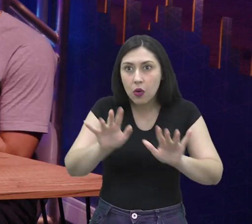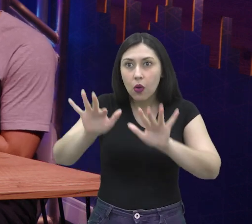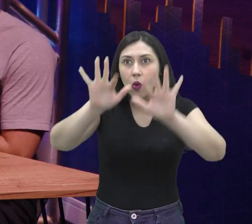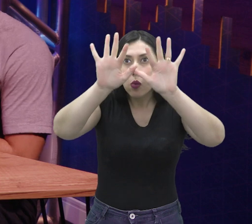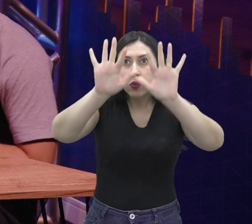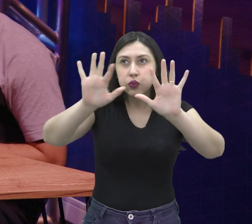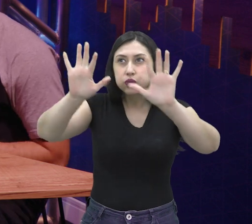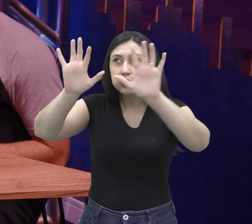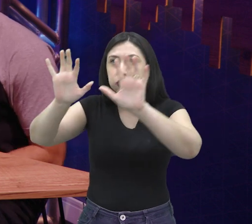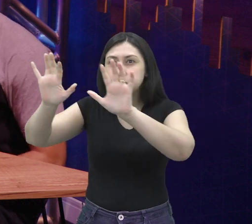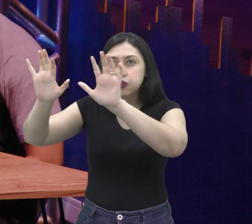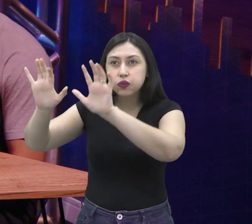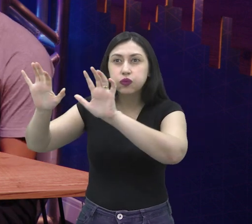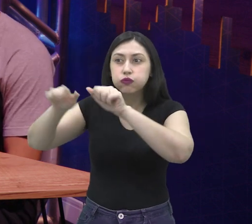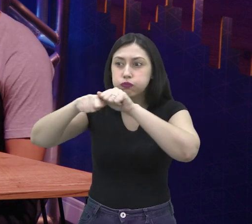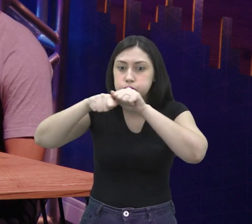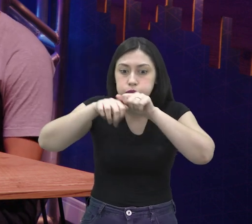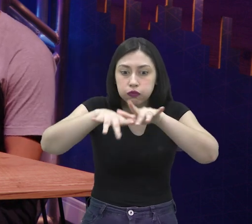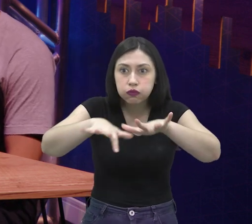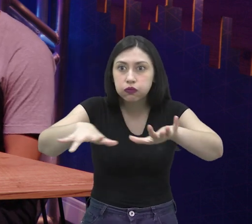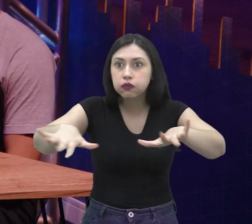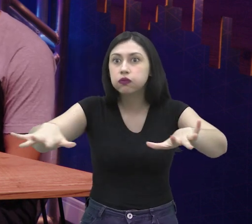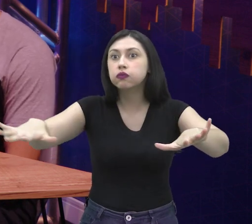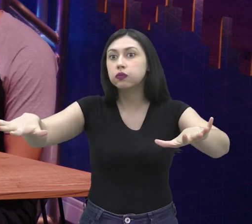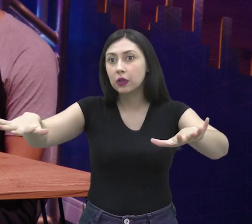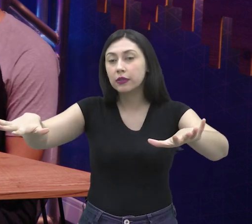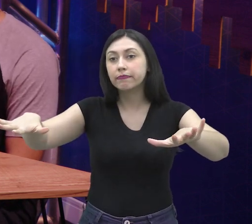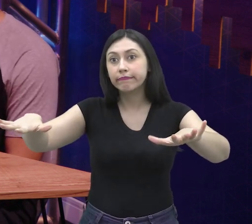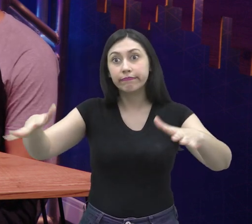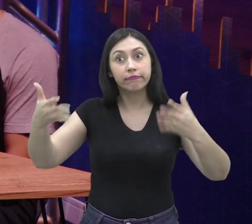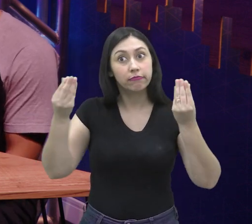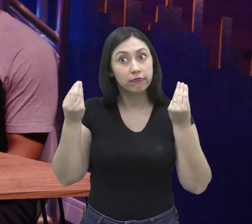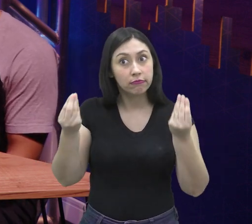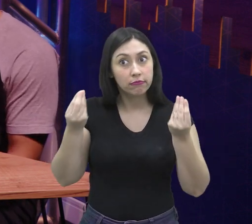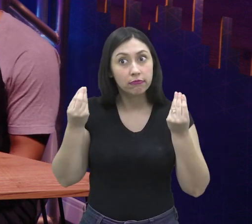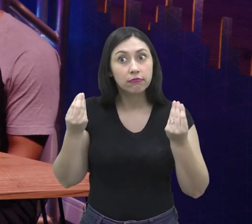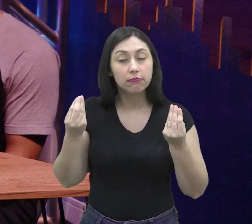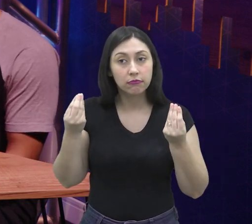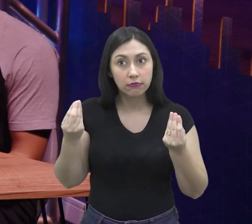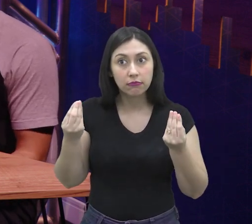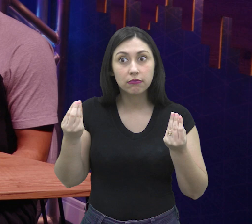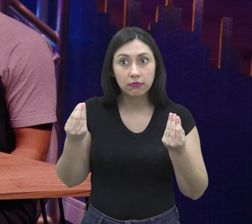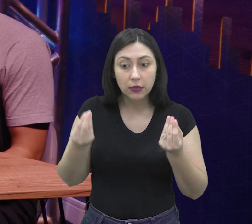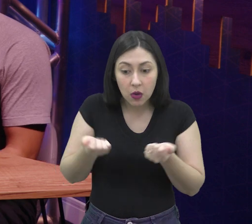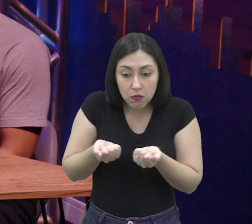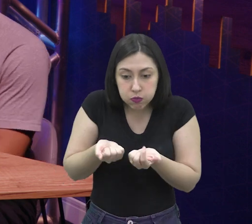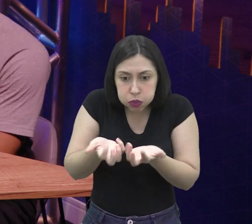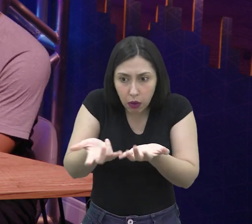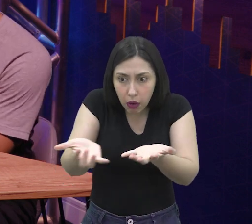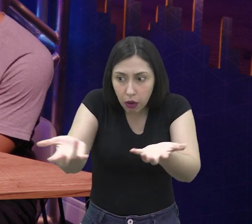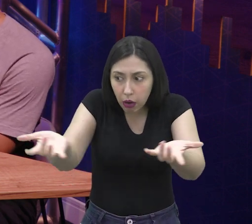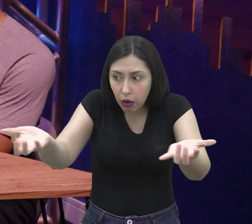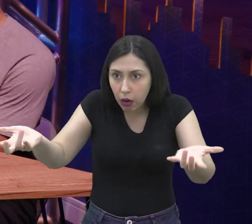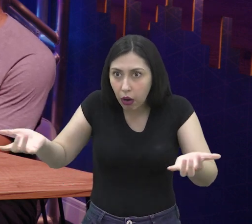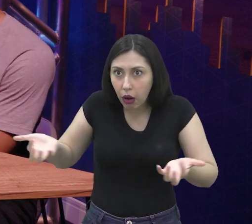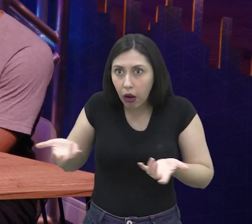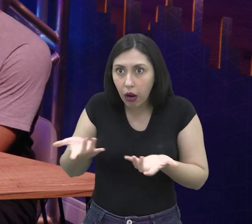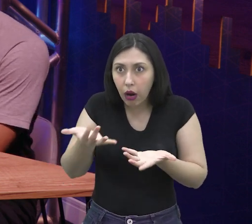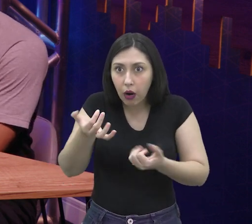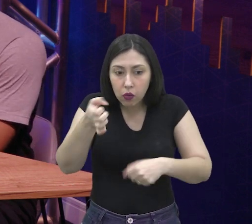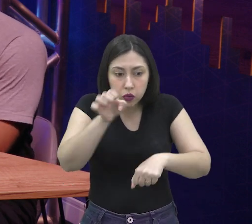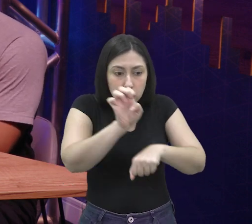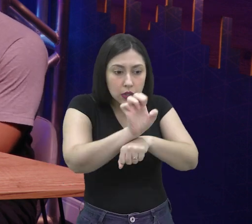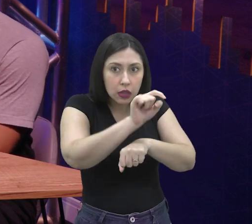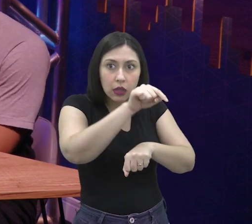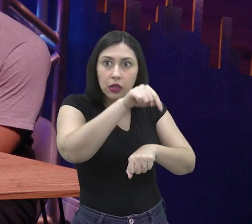pra gente, no Sudeste, né? Então, assim, olha só pra você ver, é um incêndio que acontece em